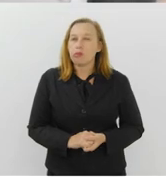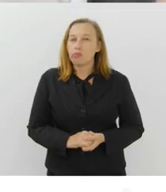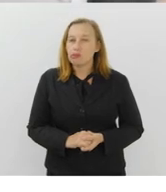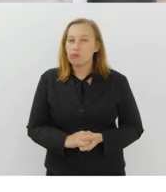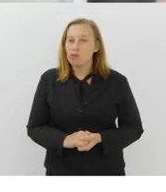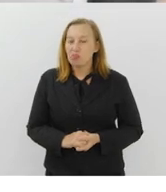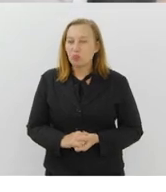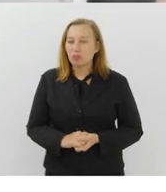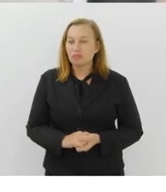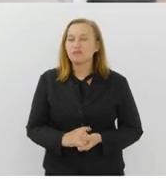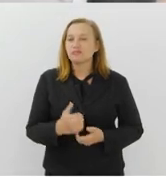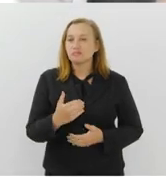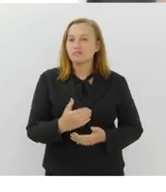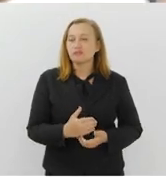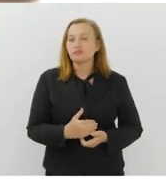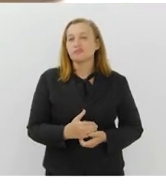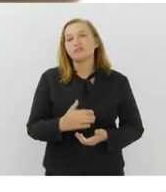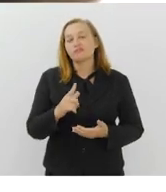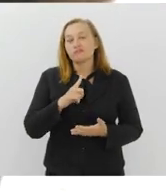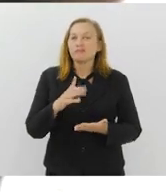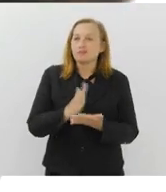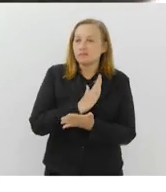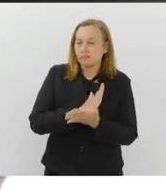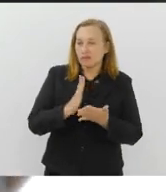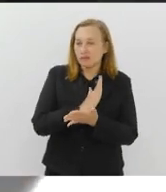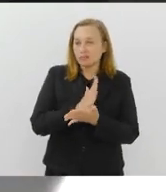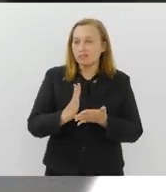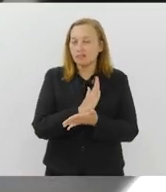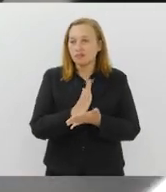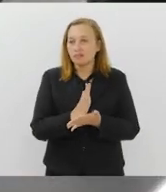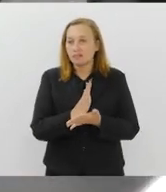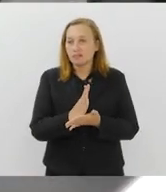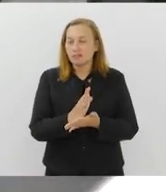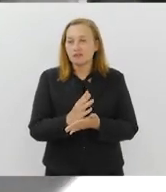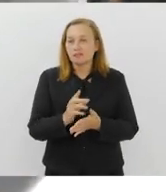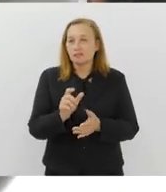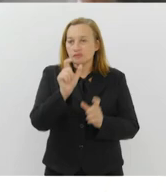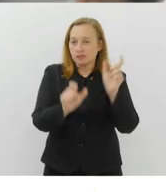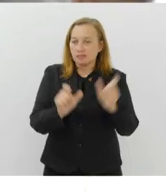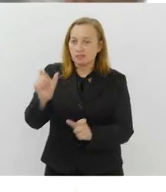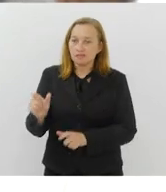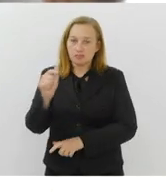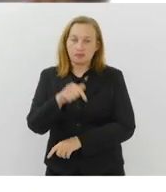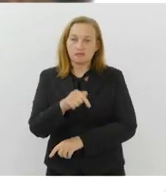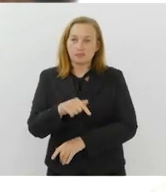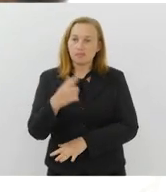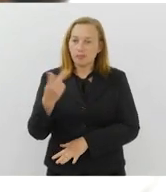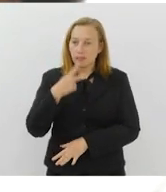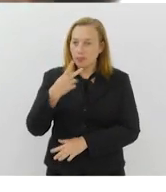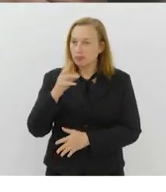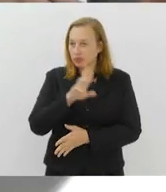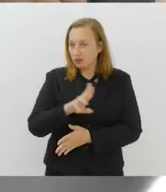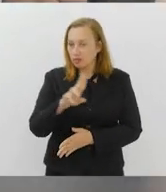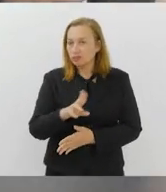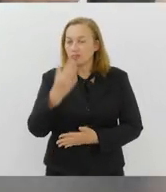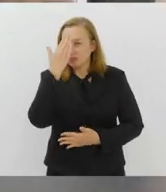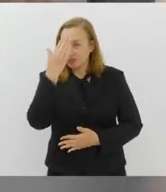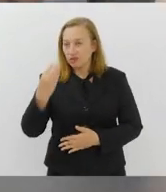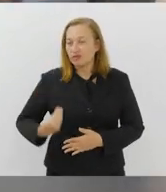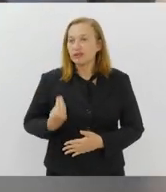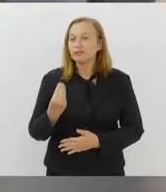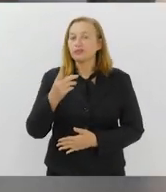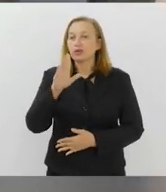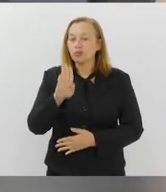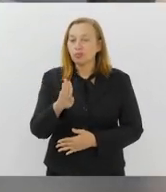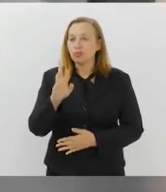E queria agradecer, tem algumas presenças que é importante nominar. Aqui, agradecer a presença do